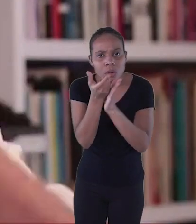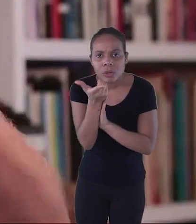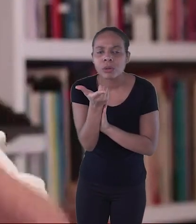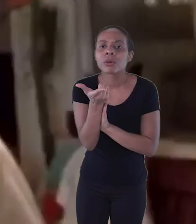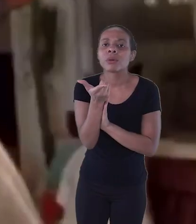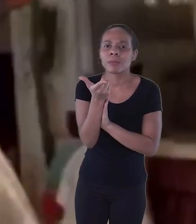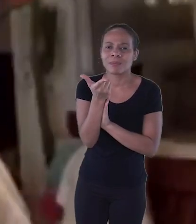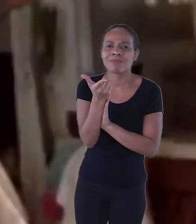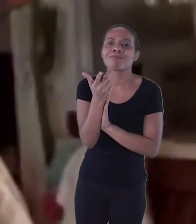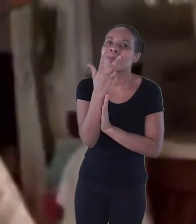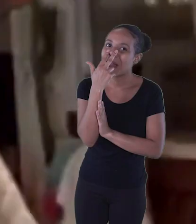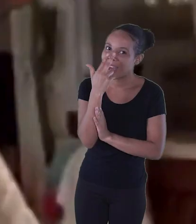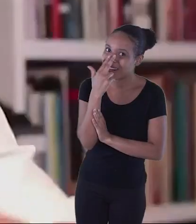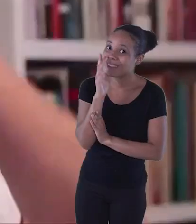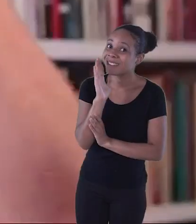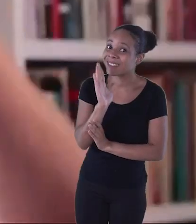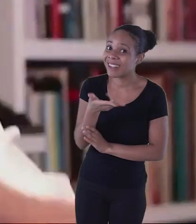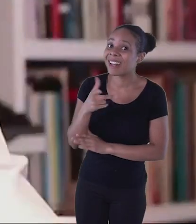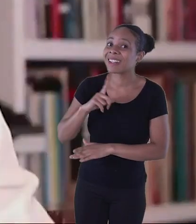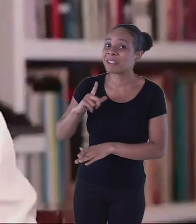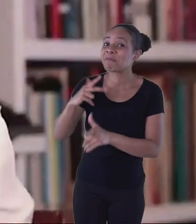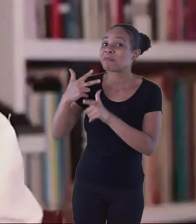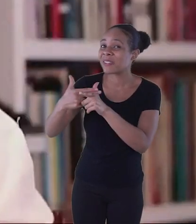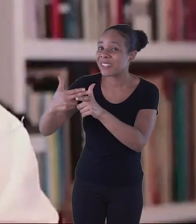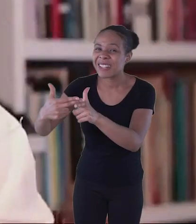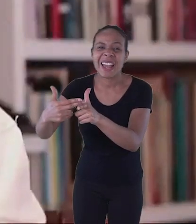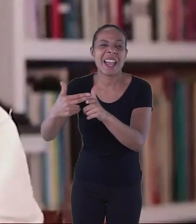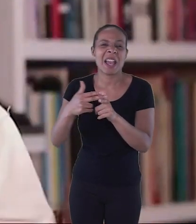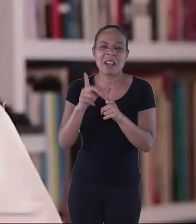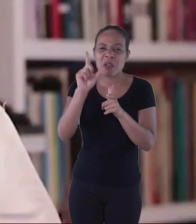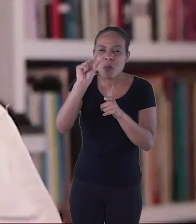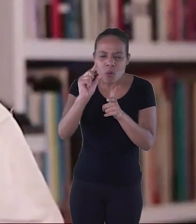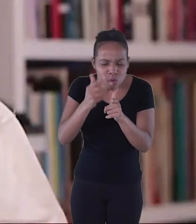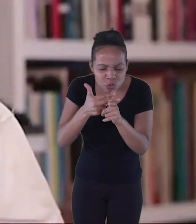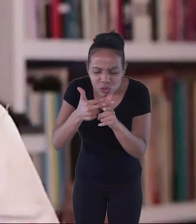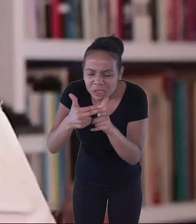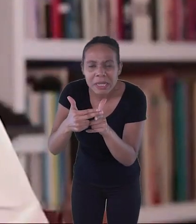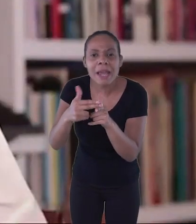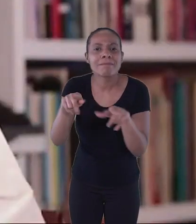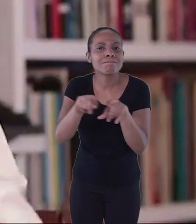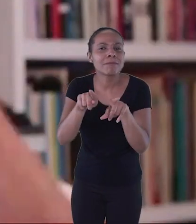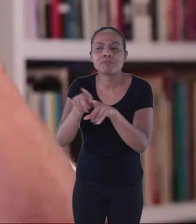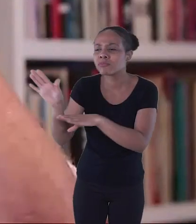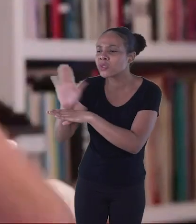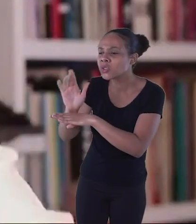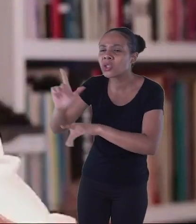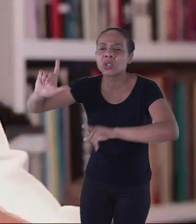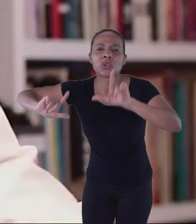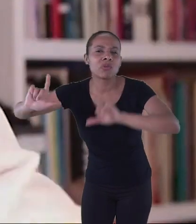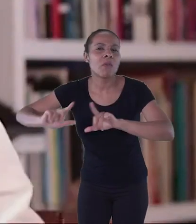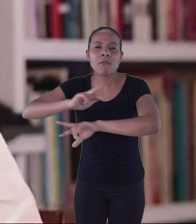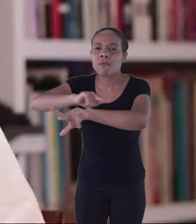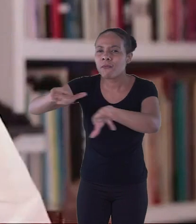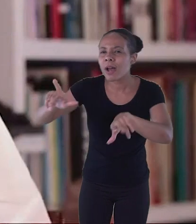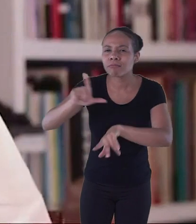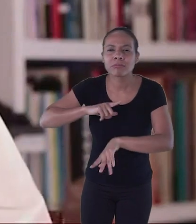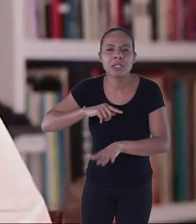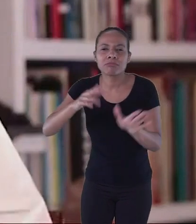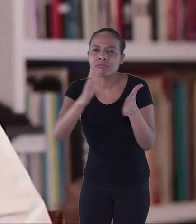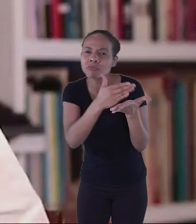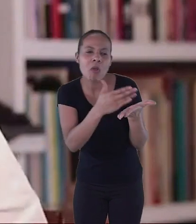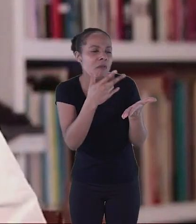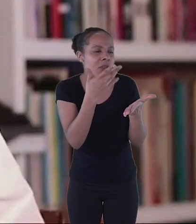confirmaram tudo, vai dar documentário, vai virar volume 2, vai virar livro infantil, eles já confirmaram.